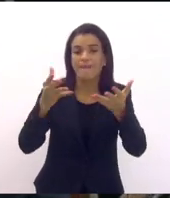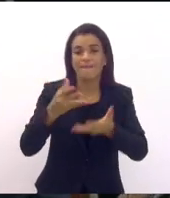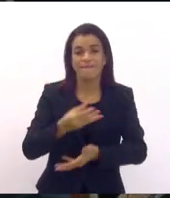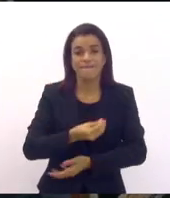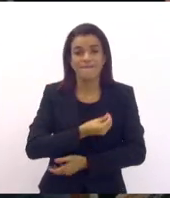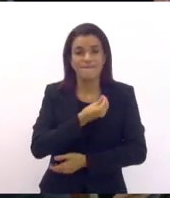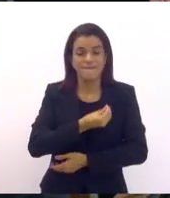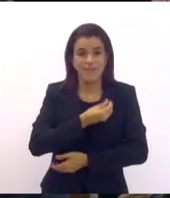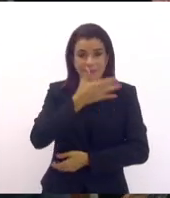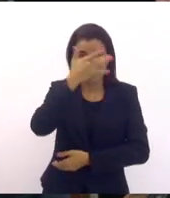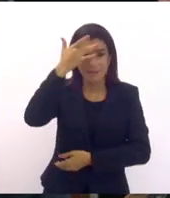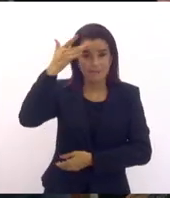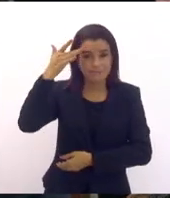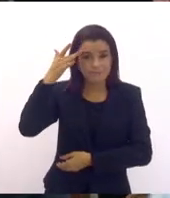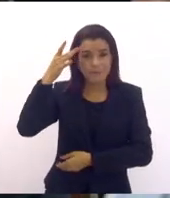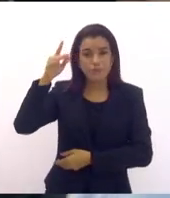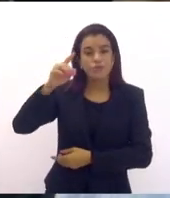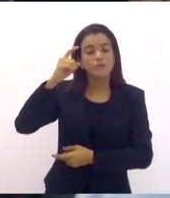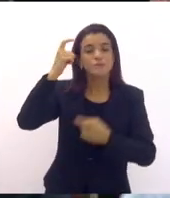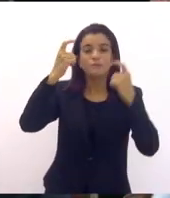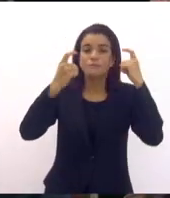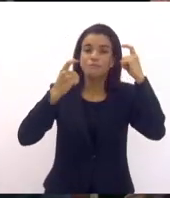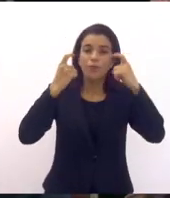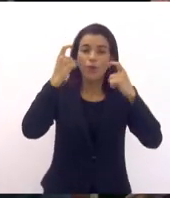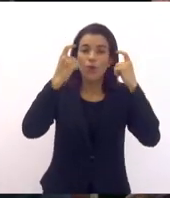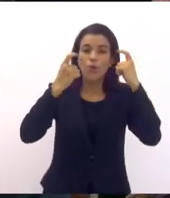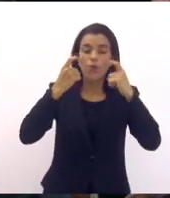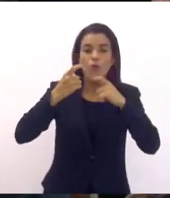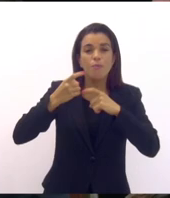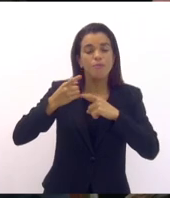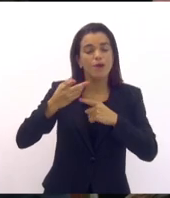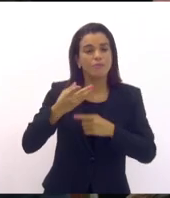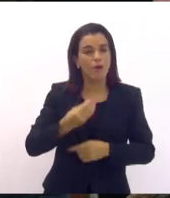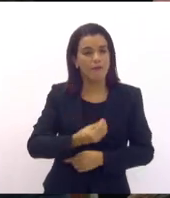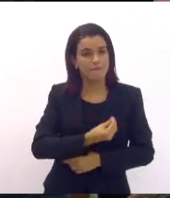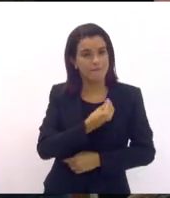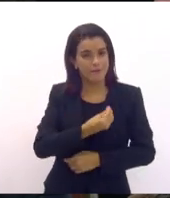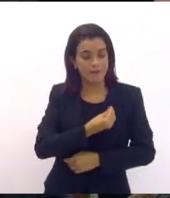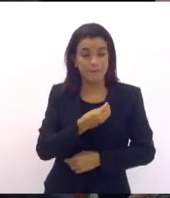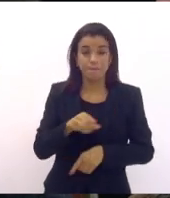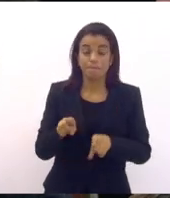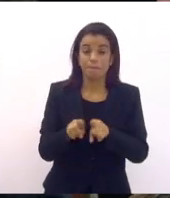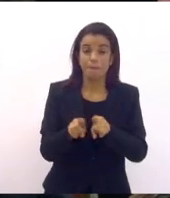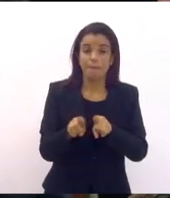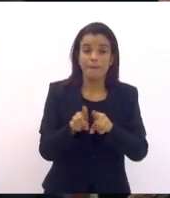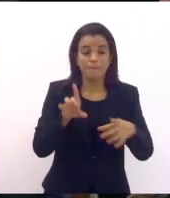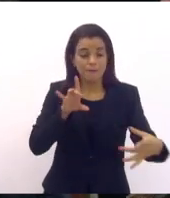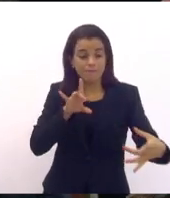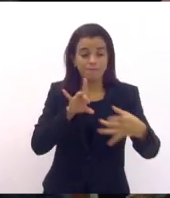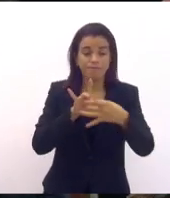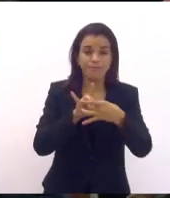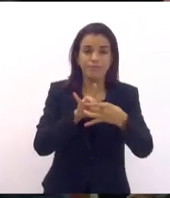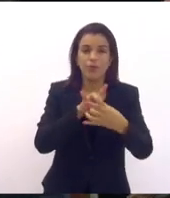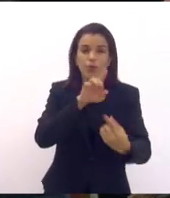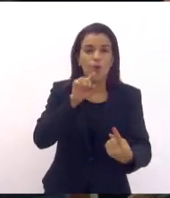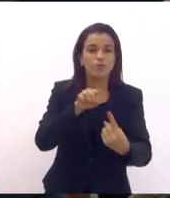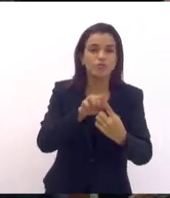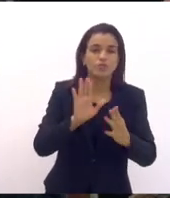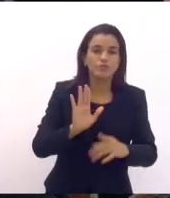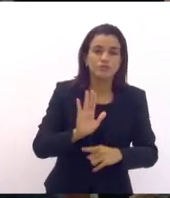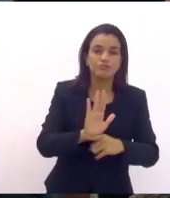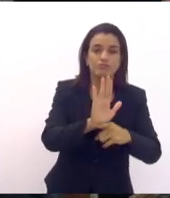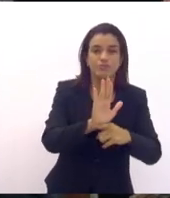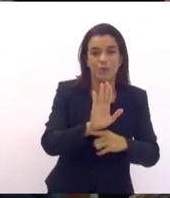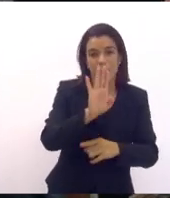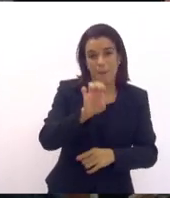elevam para buscar o eterno buscar a vida e que como consequência me se unem para fazer o bem por isso